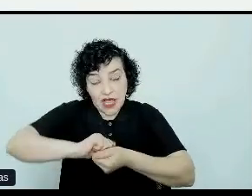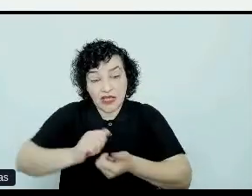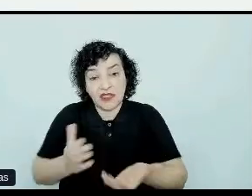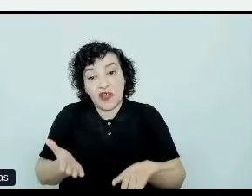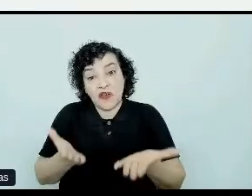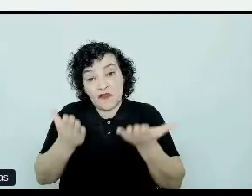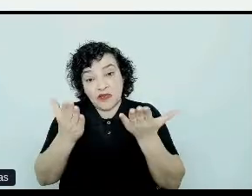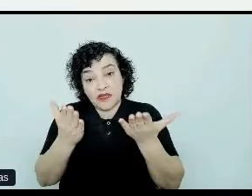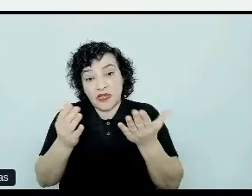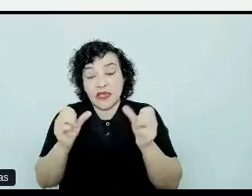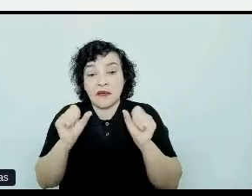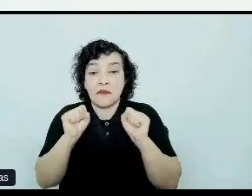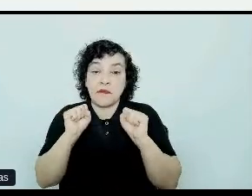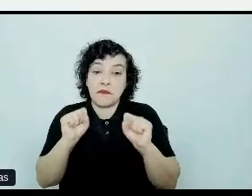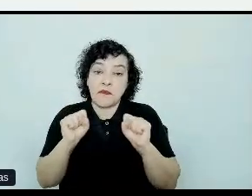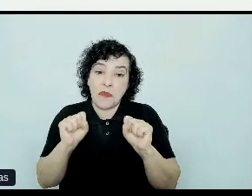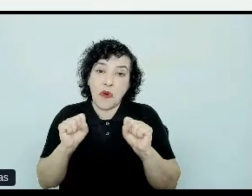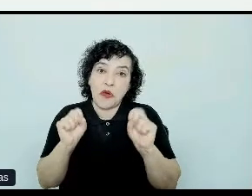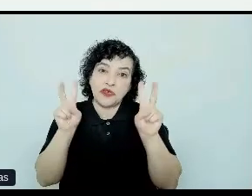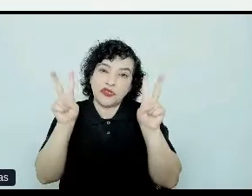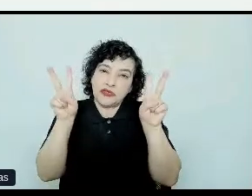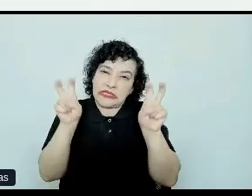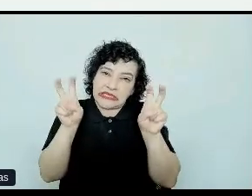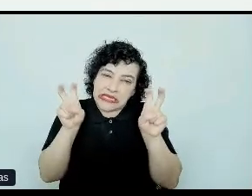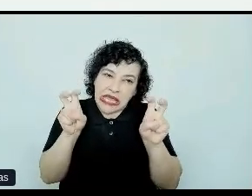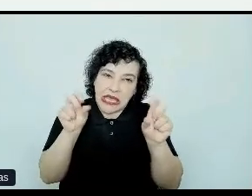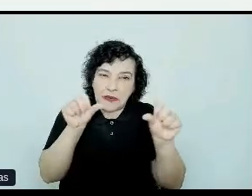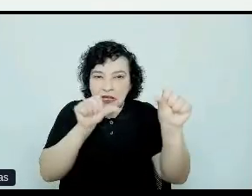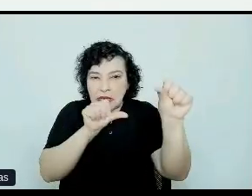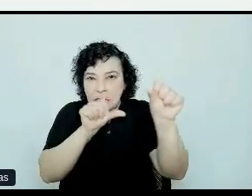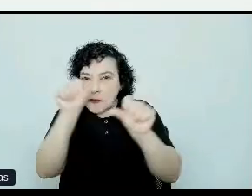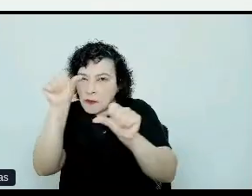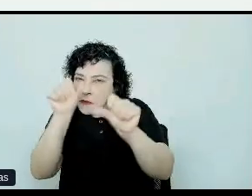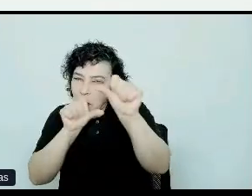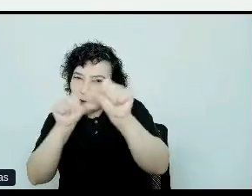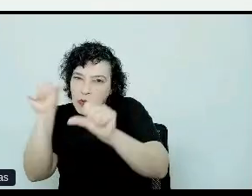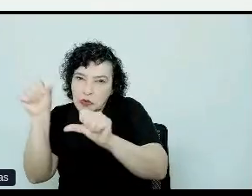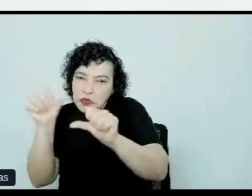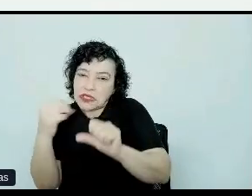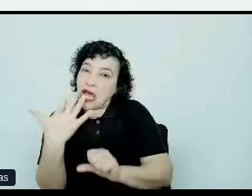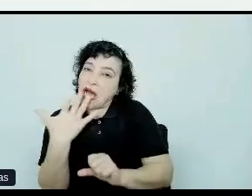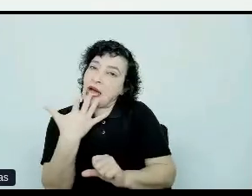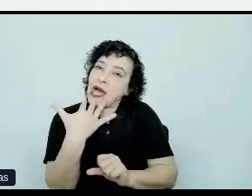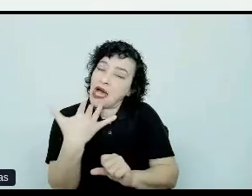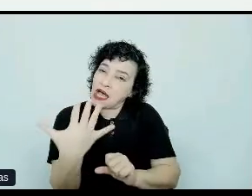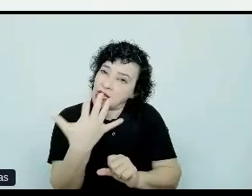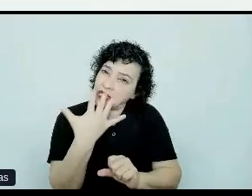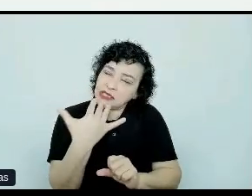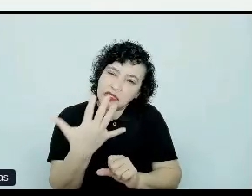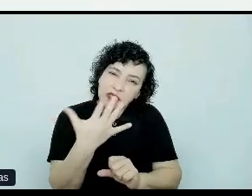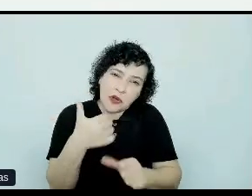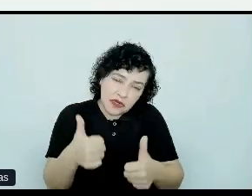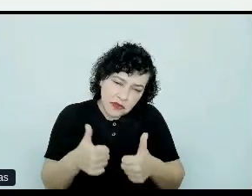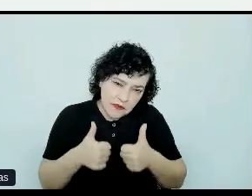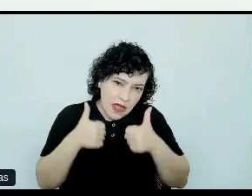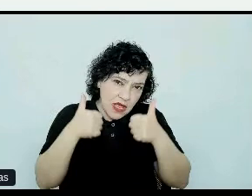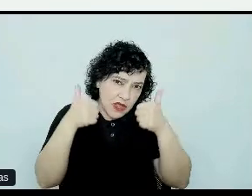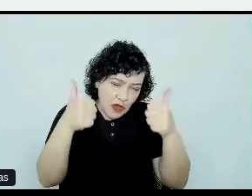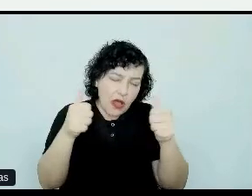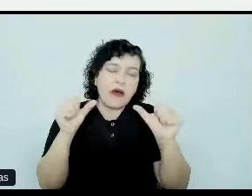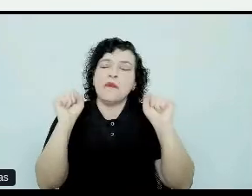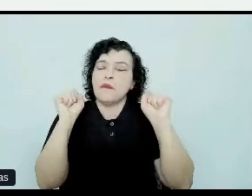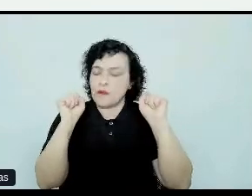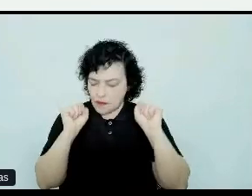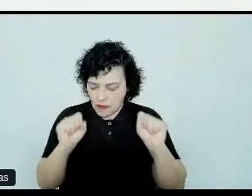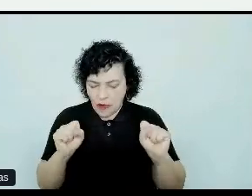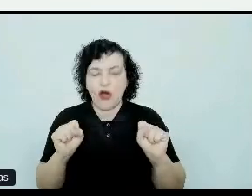tema dark nele ou mudar os tons para uma tonalidade que fique mais confortável para a pessoa, também é